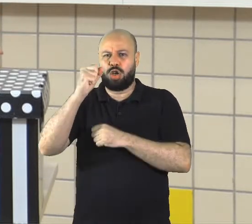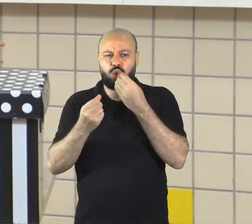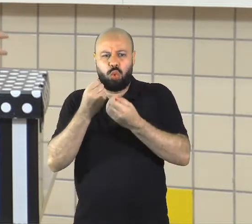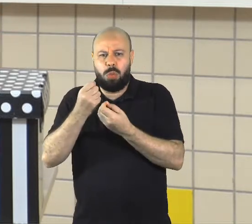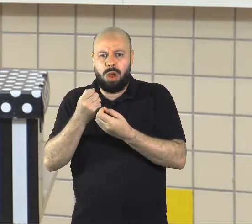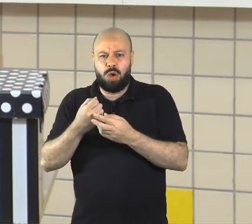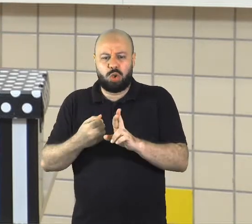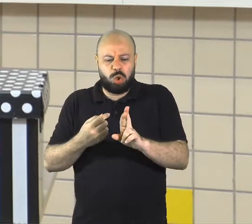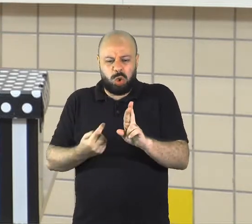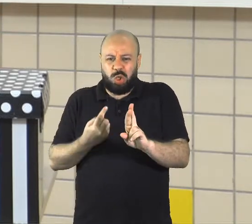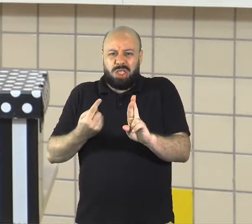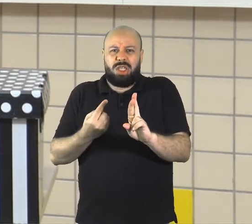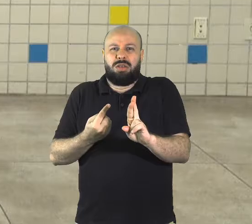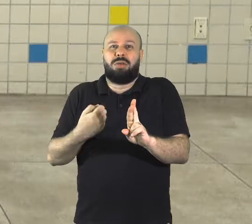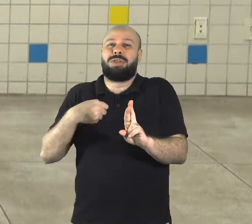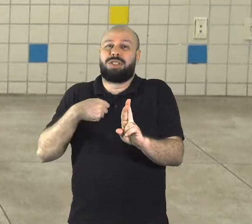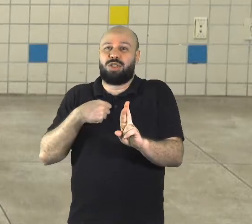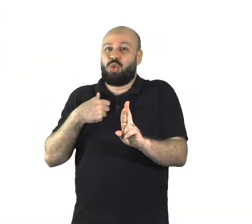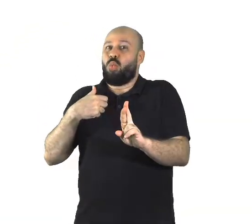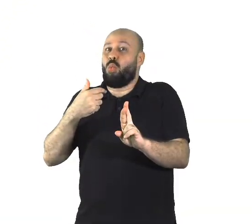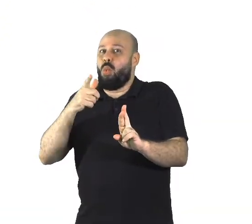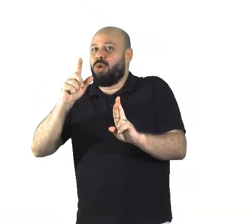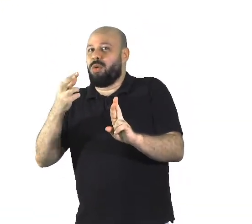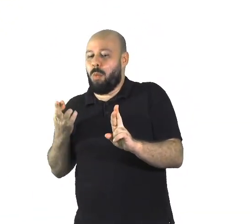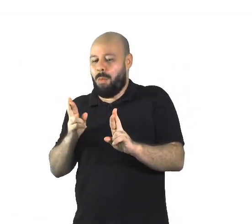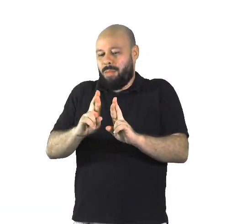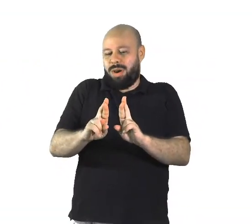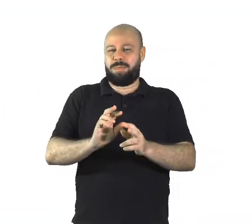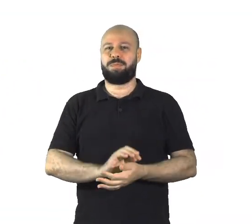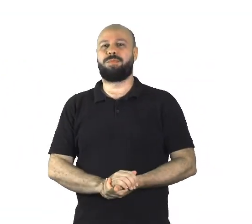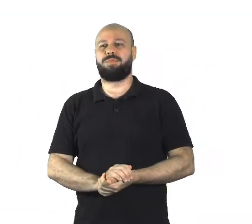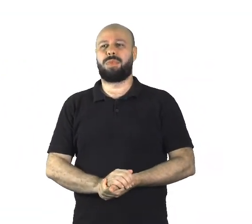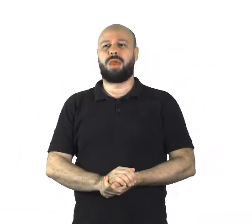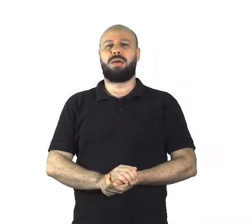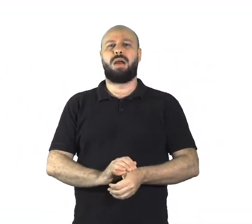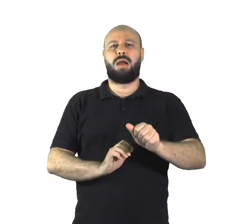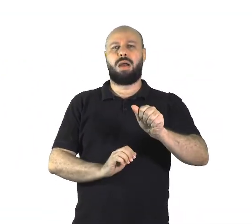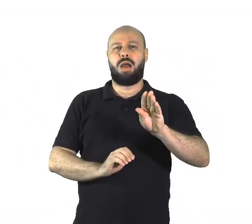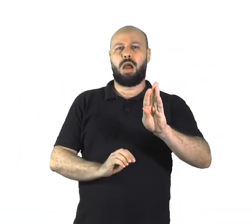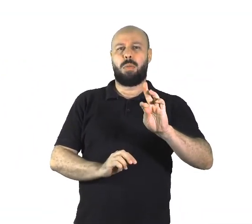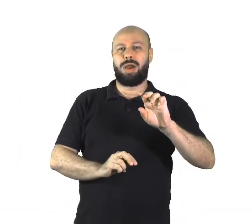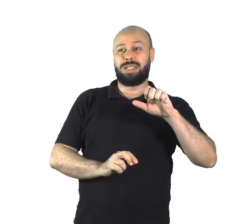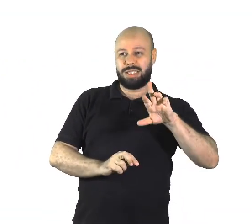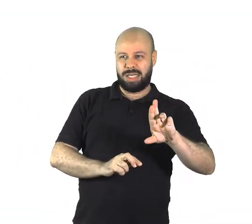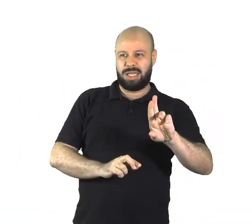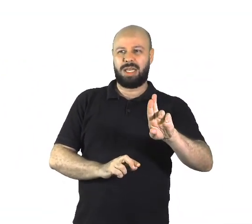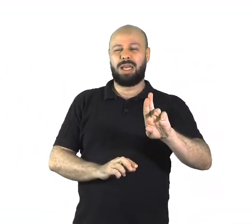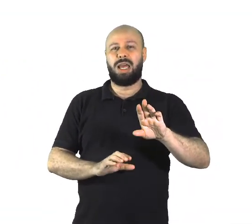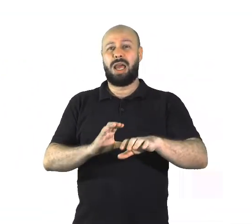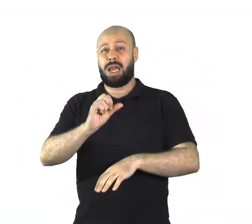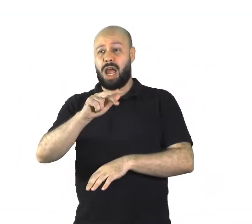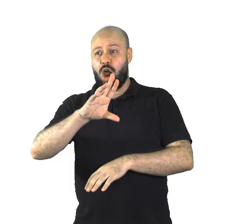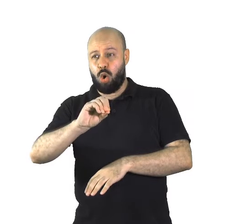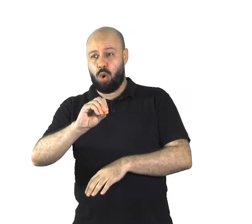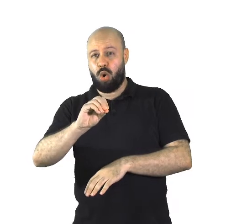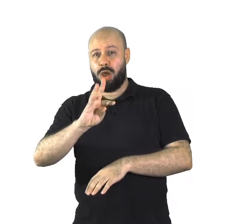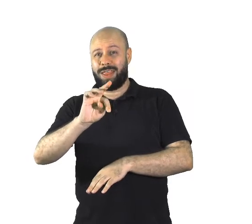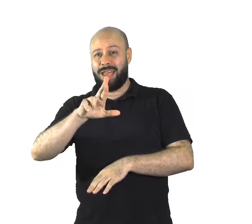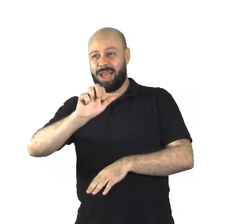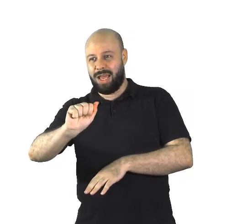ficar fraco. Vamos ao exemplo, olha só. Aborrecer, carro, terra,